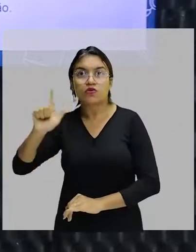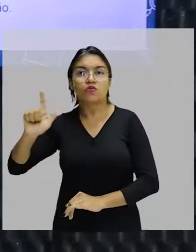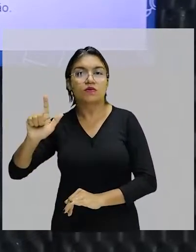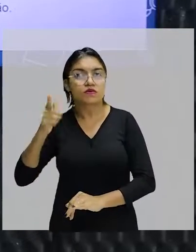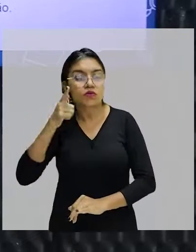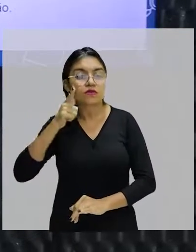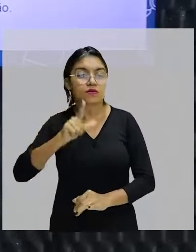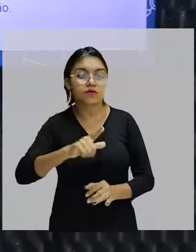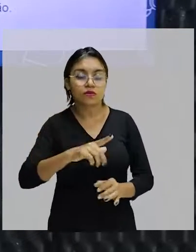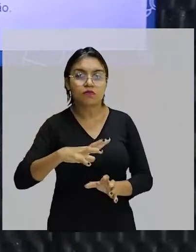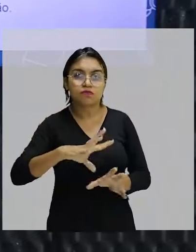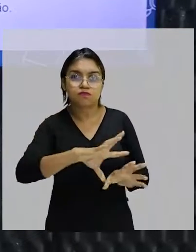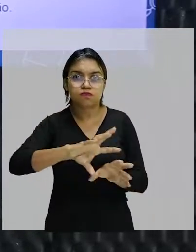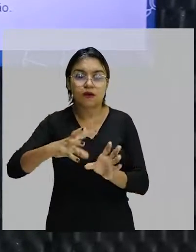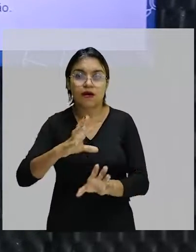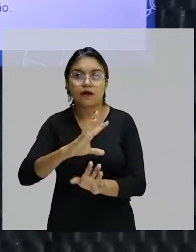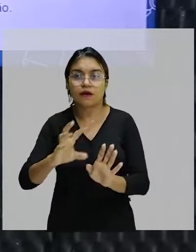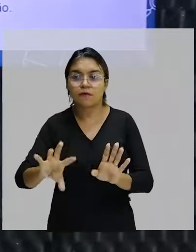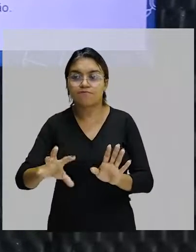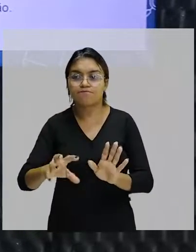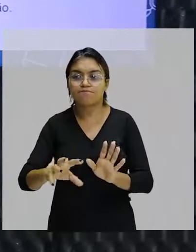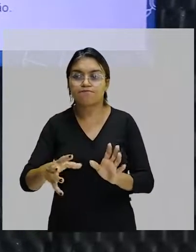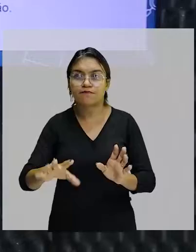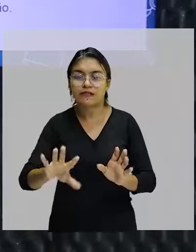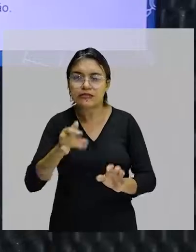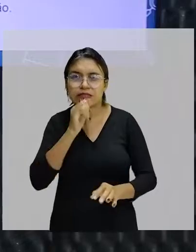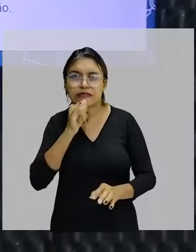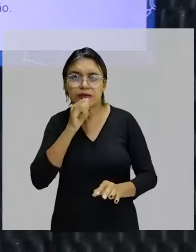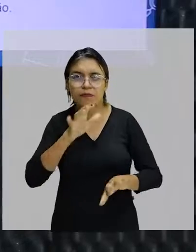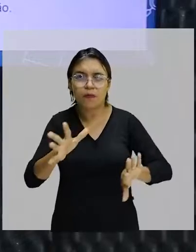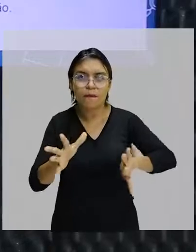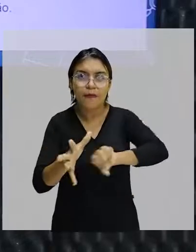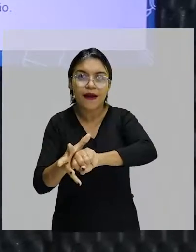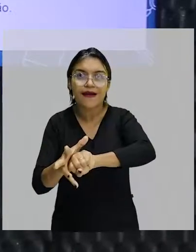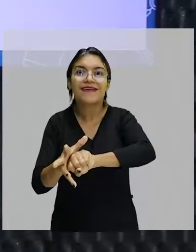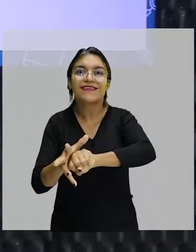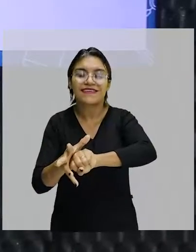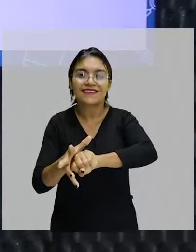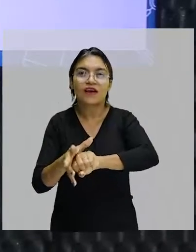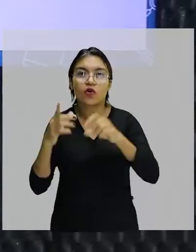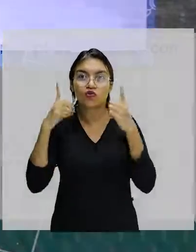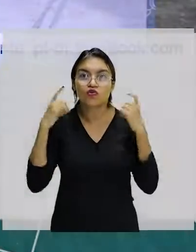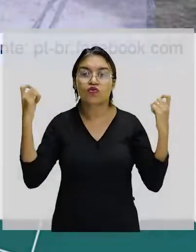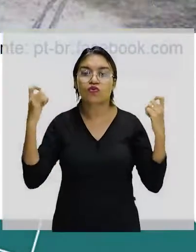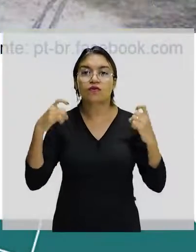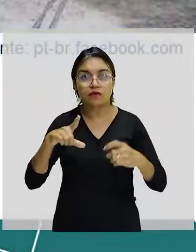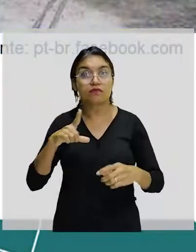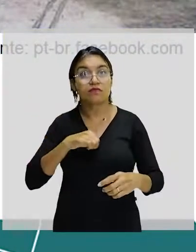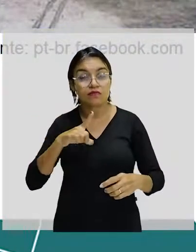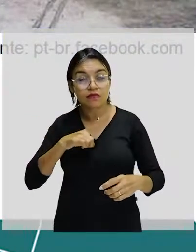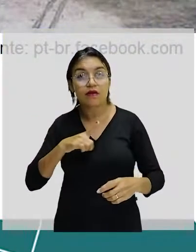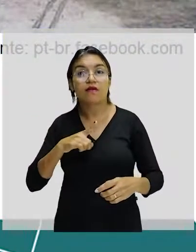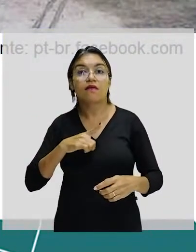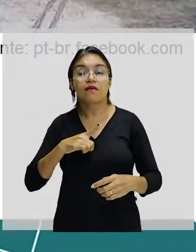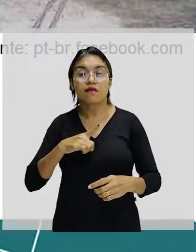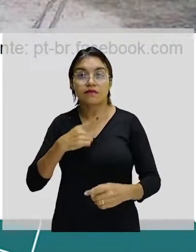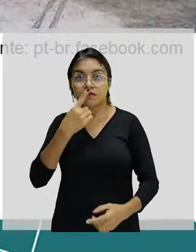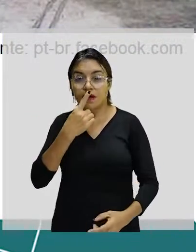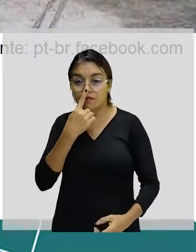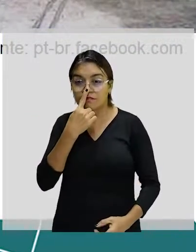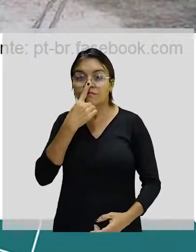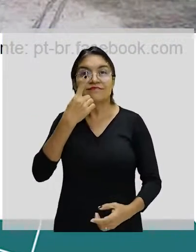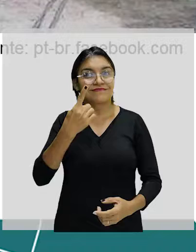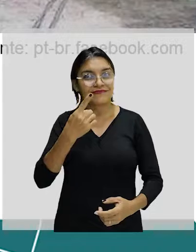eram transmitidas nessas localidades. E aí, mais uma vez, você tem uma familiaridade com esse ritmo aqui no Maranhão.